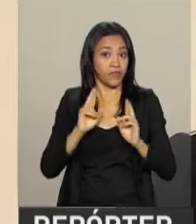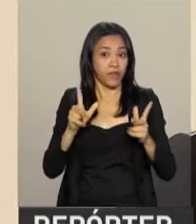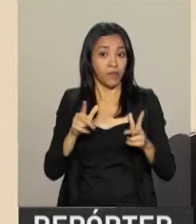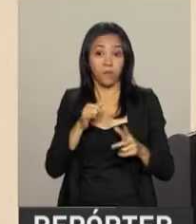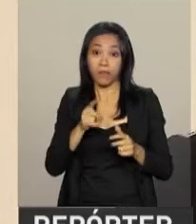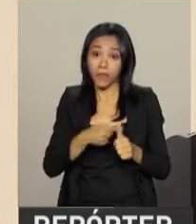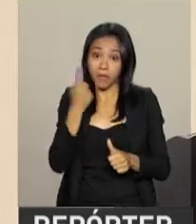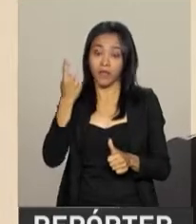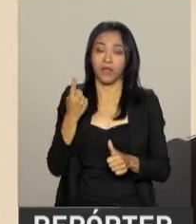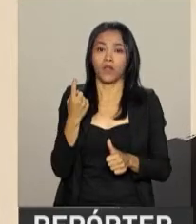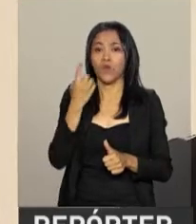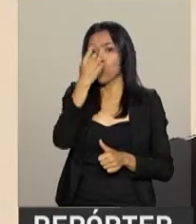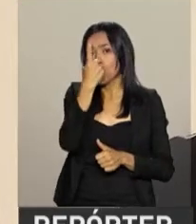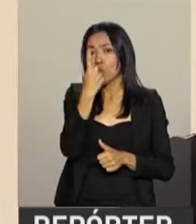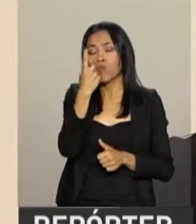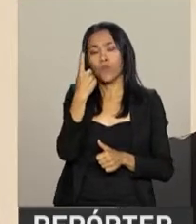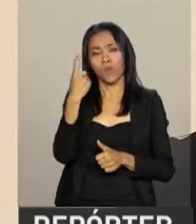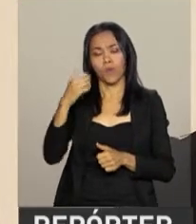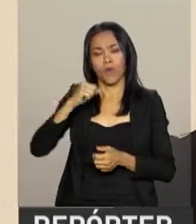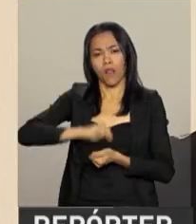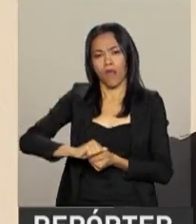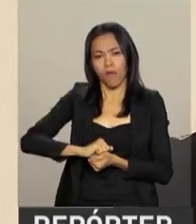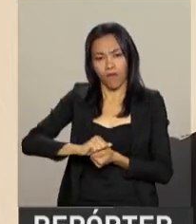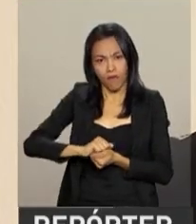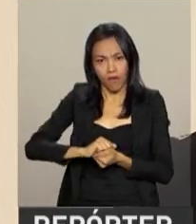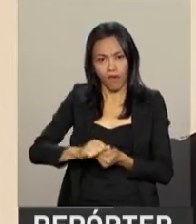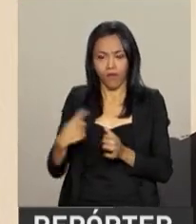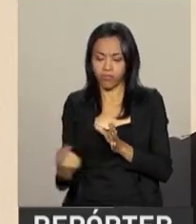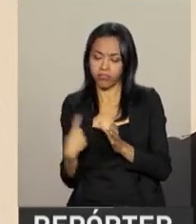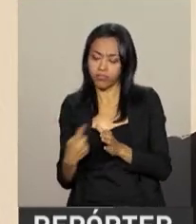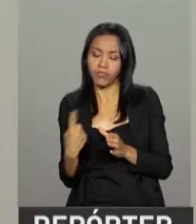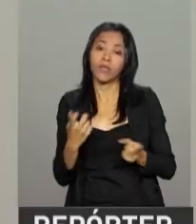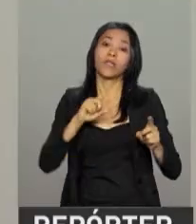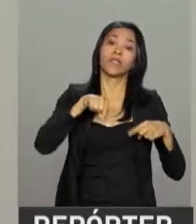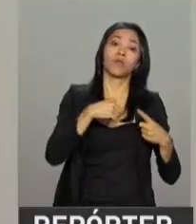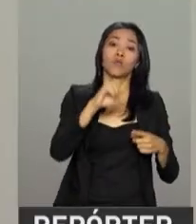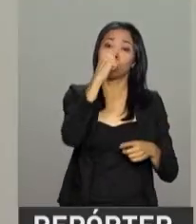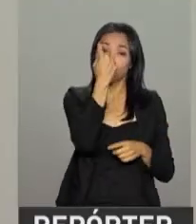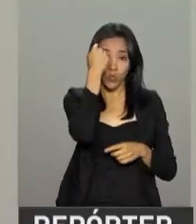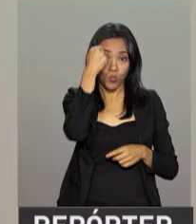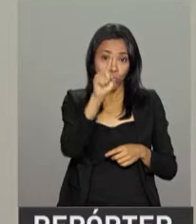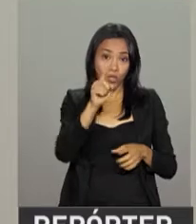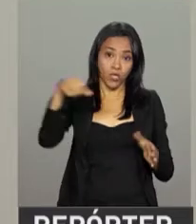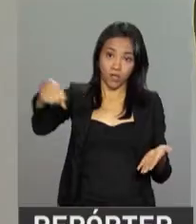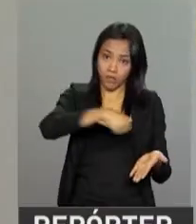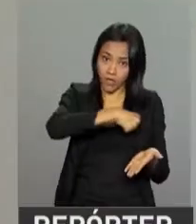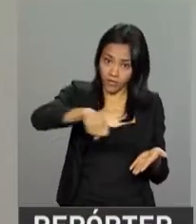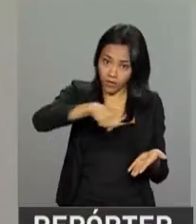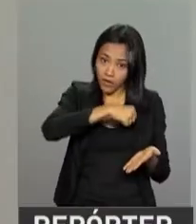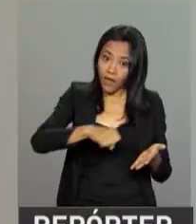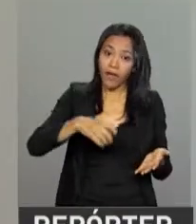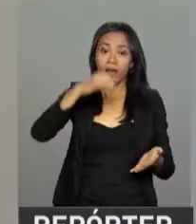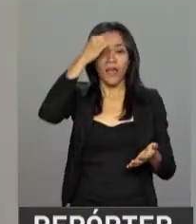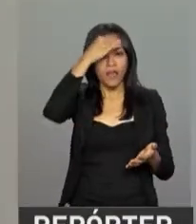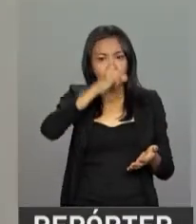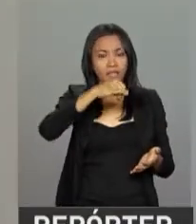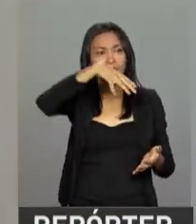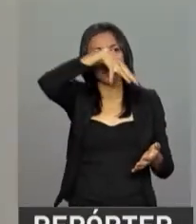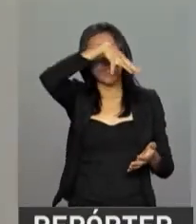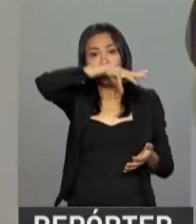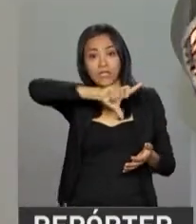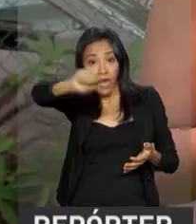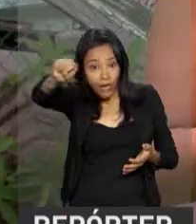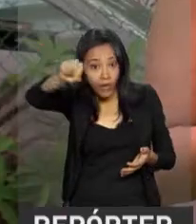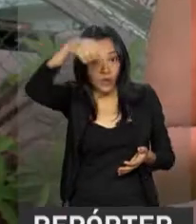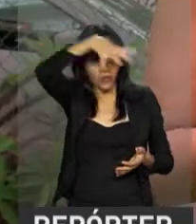lavar roupa em um único dia passar lá também um único dia e evitar é saiu do quarto deixar a luz acesa